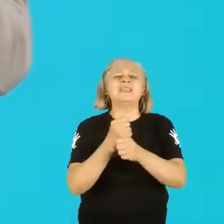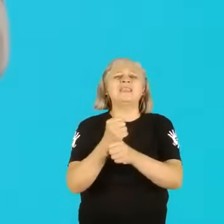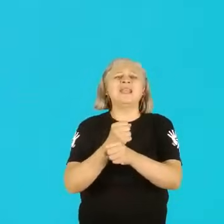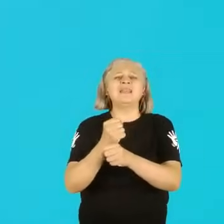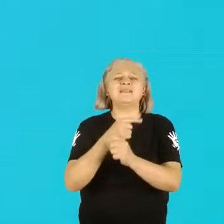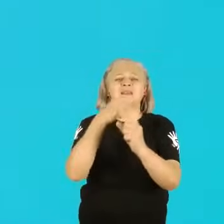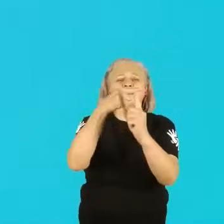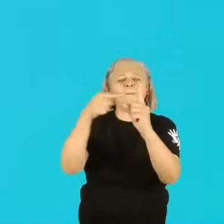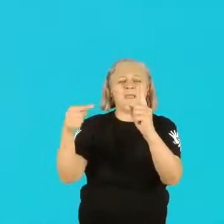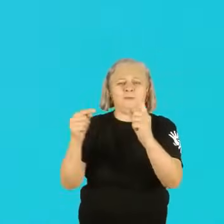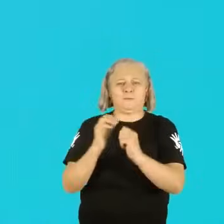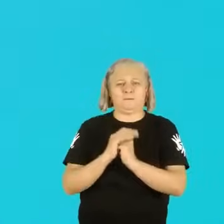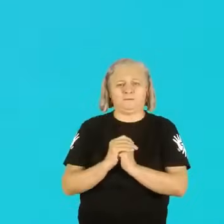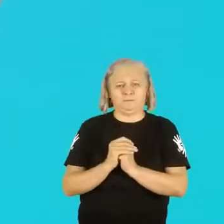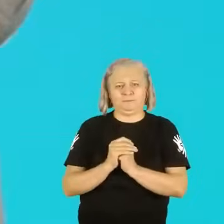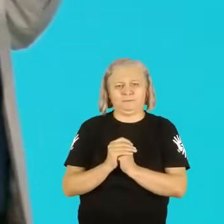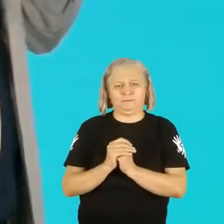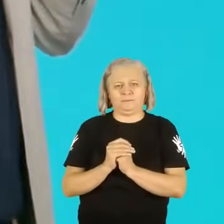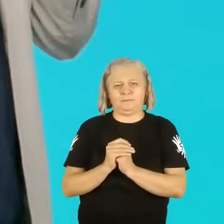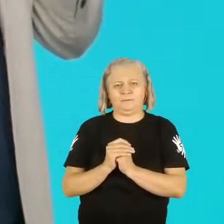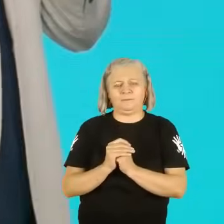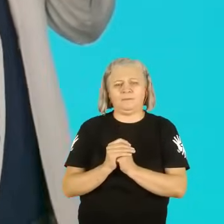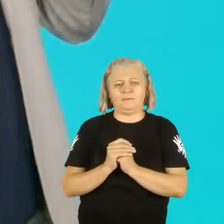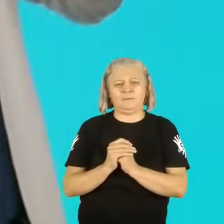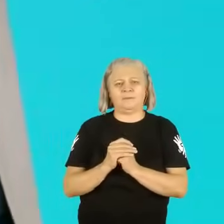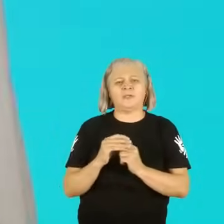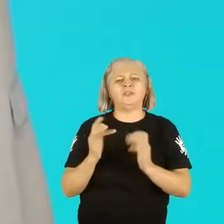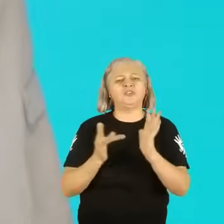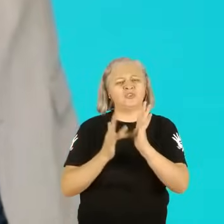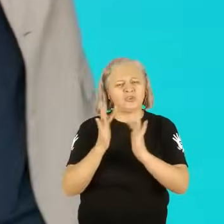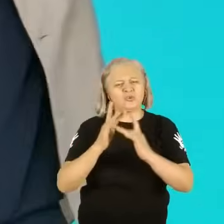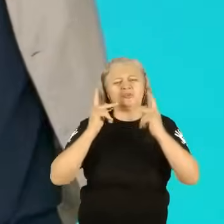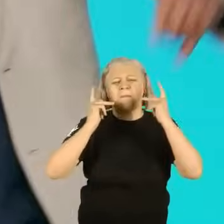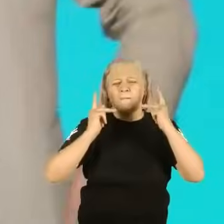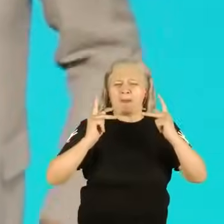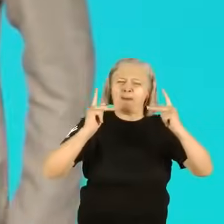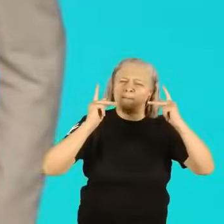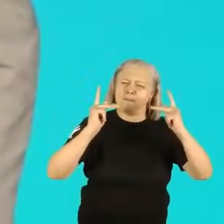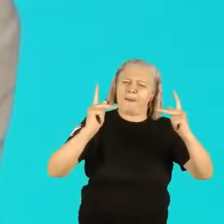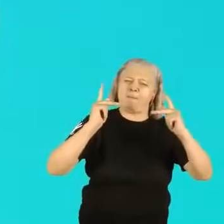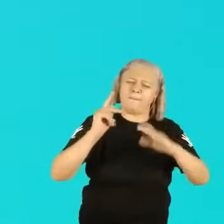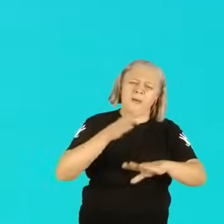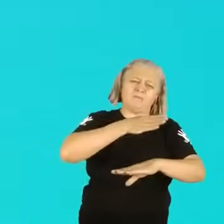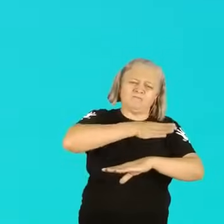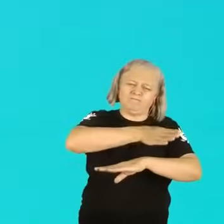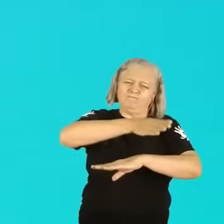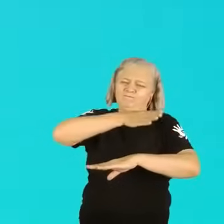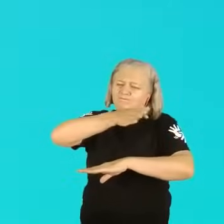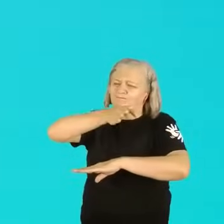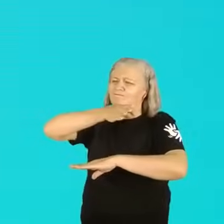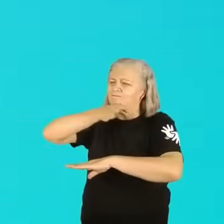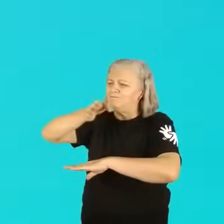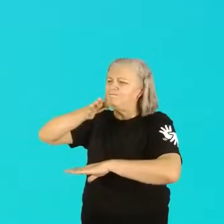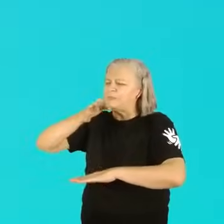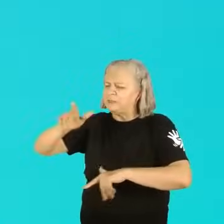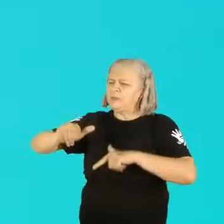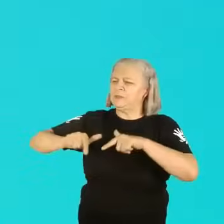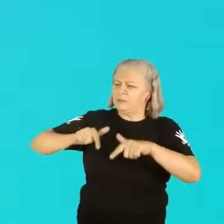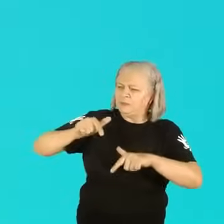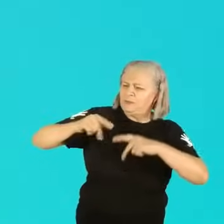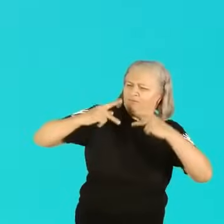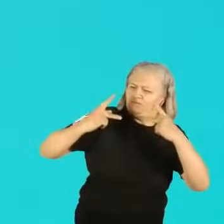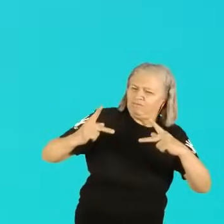3 anos e meio. Mas boa parte desse ministério de 3 anos e meio foi um ministério o